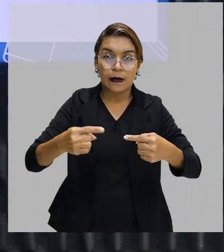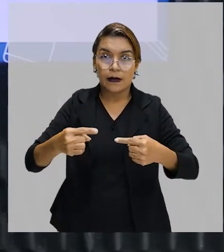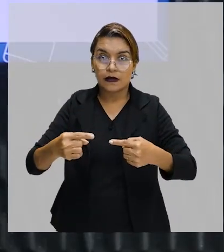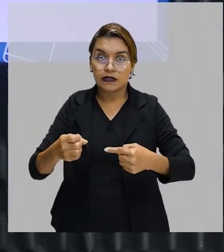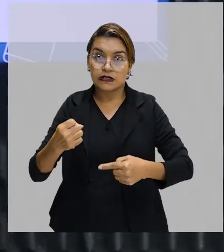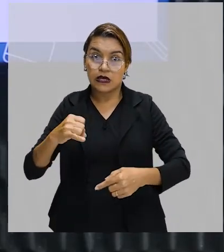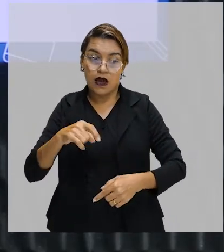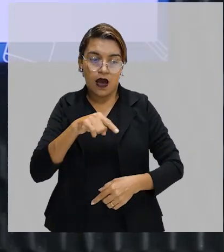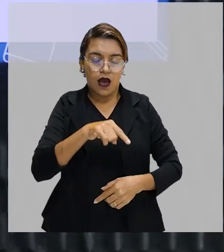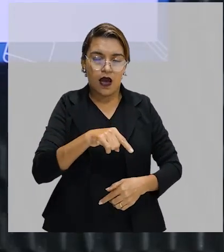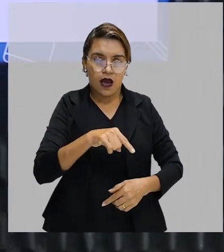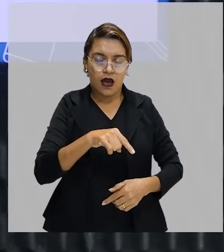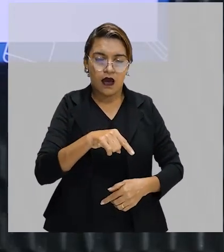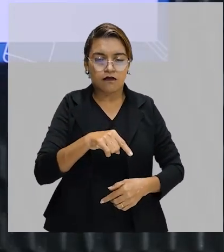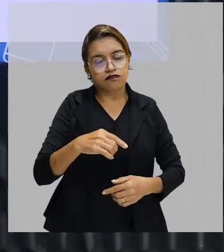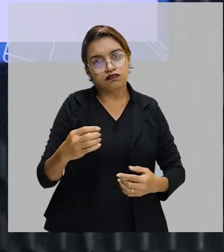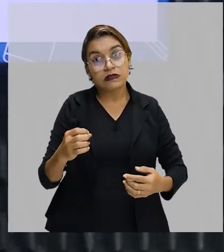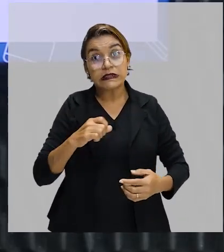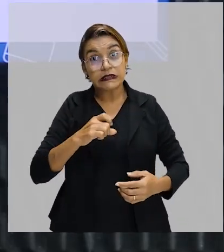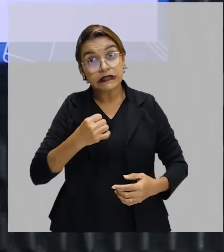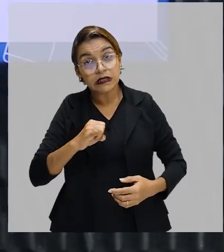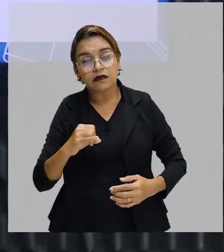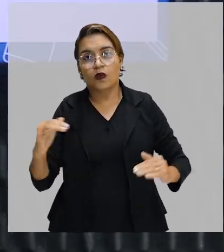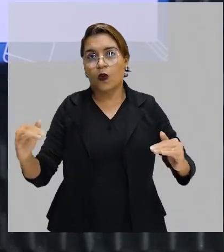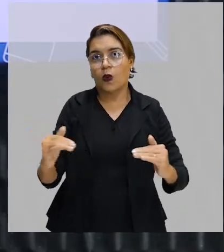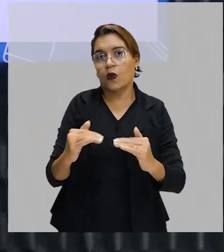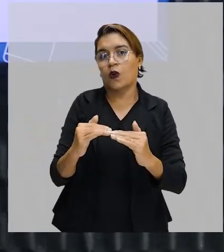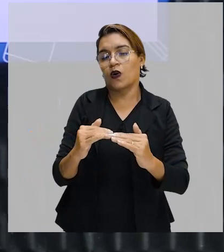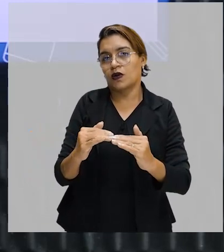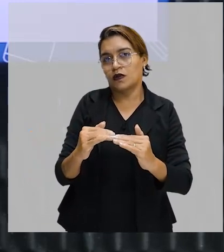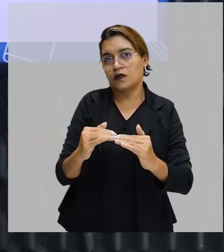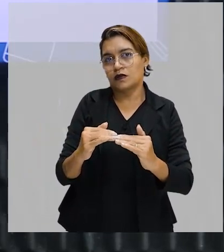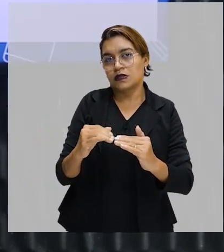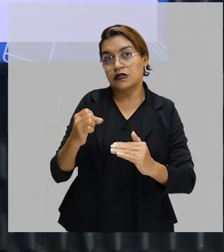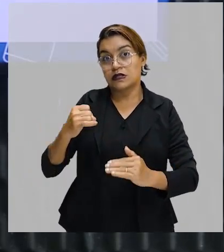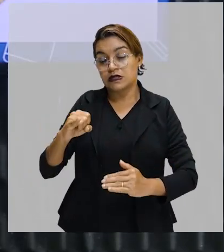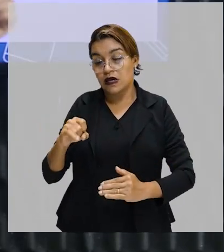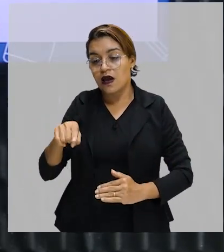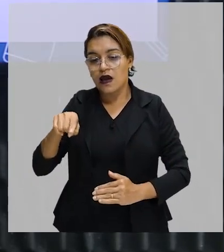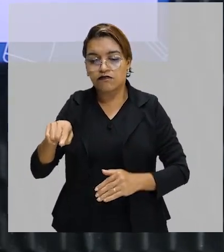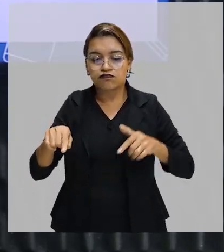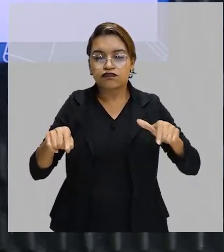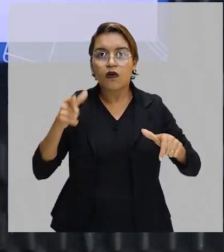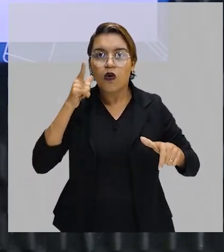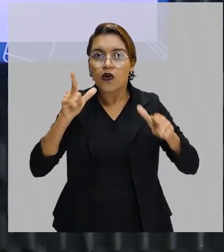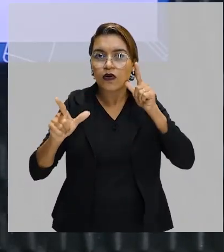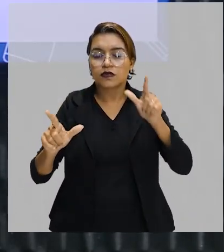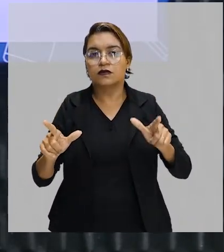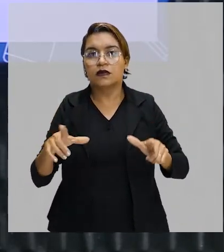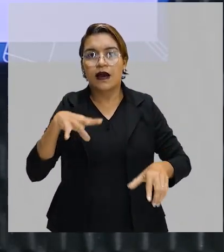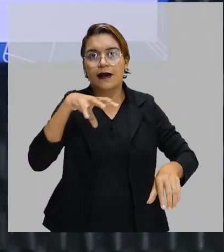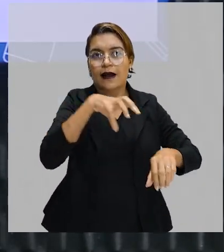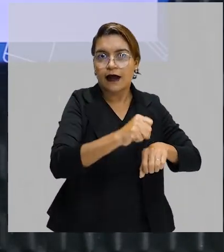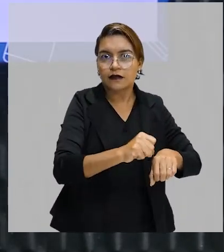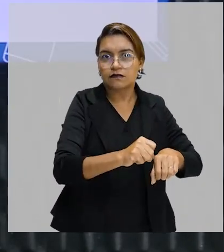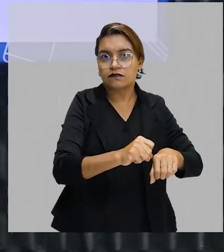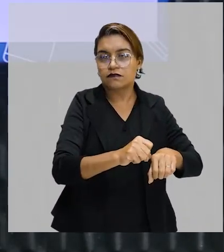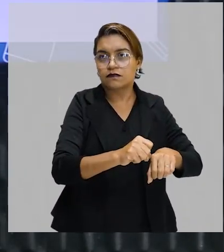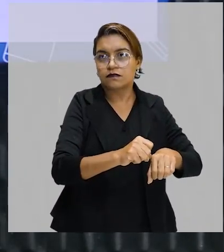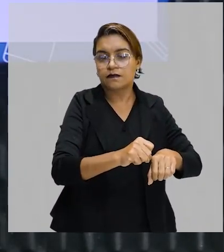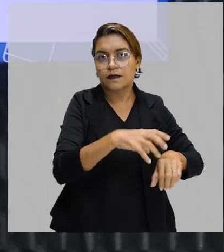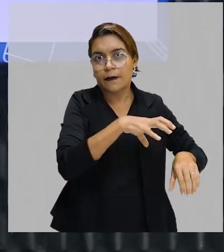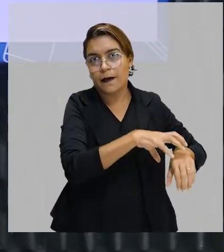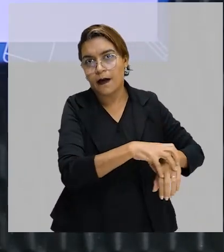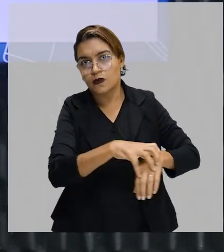mais forte fazia acordo quem vem se vencesse eles capturavam os vencidos e traziam Aliás